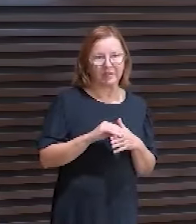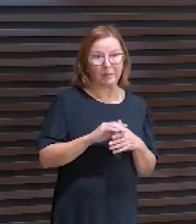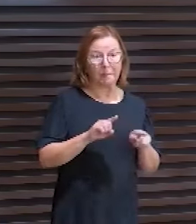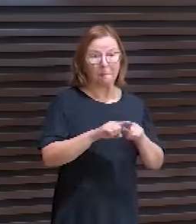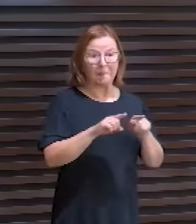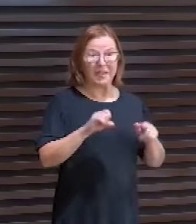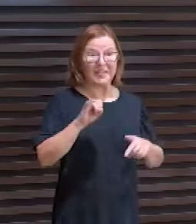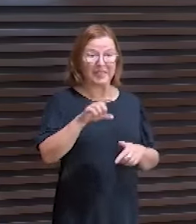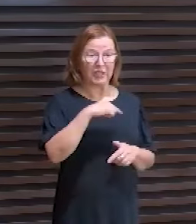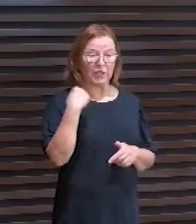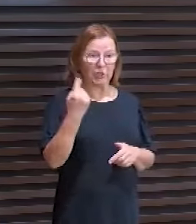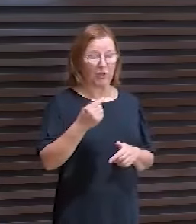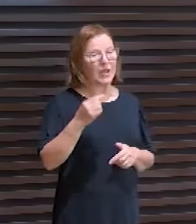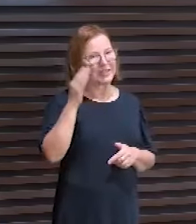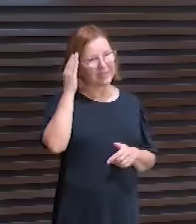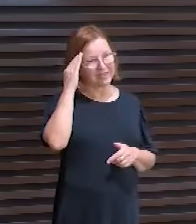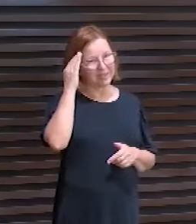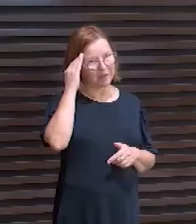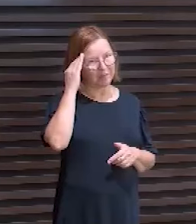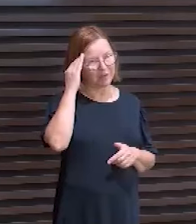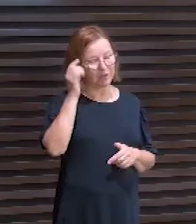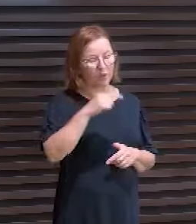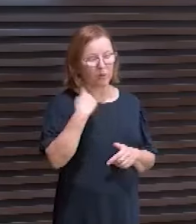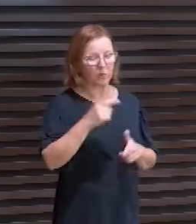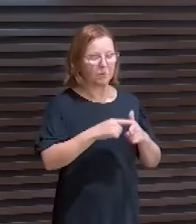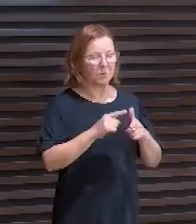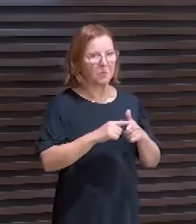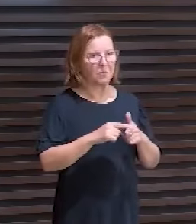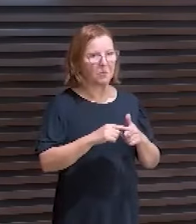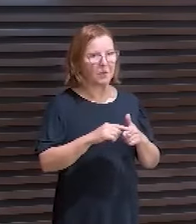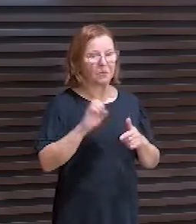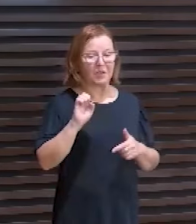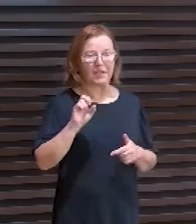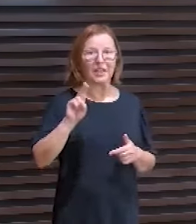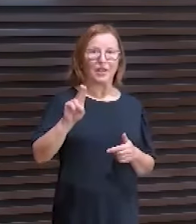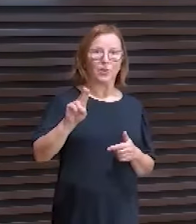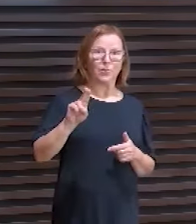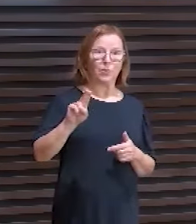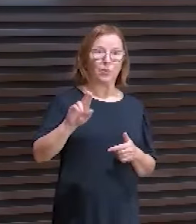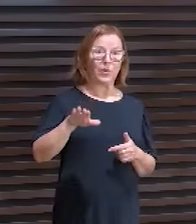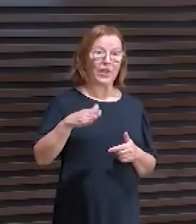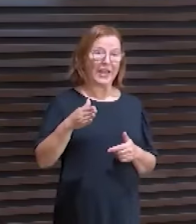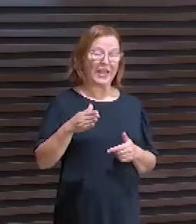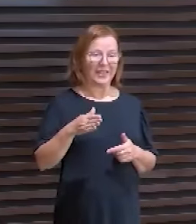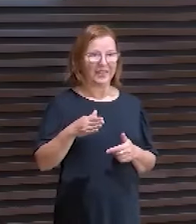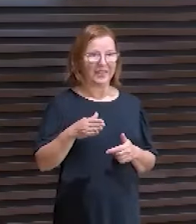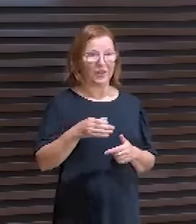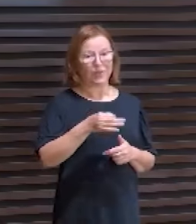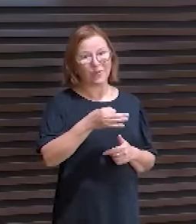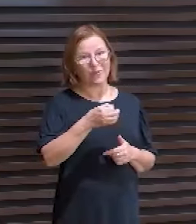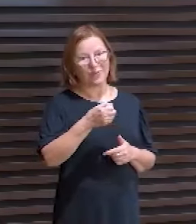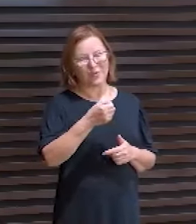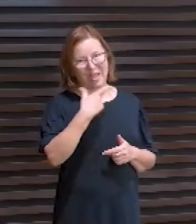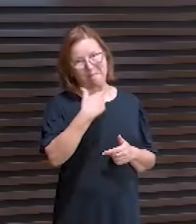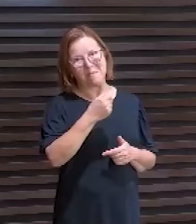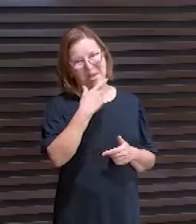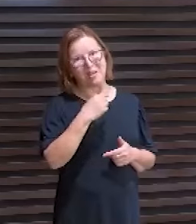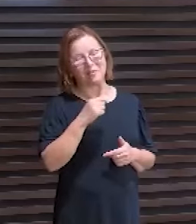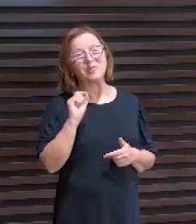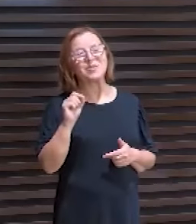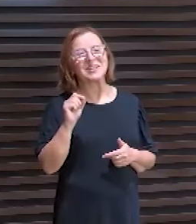doença se chama egoísmo então o tratamento é de Cristo Então aí fica fácil